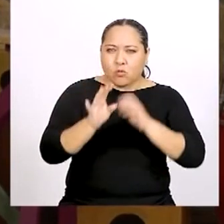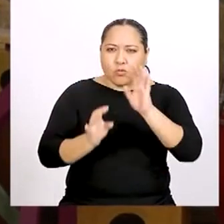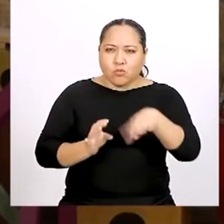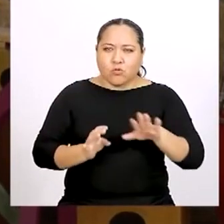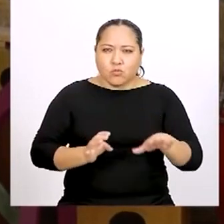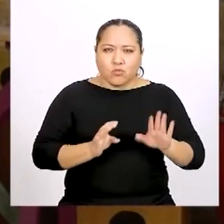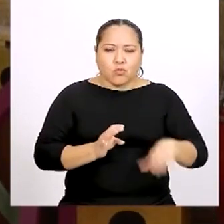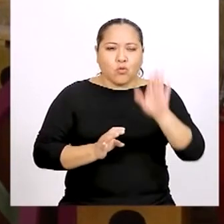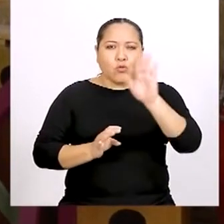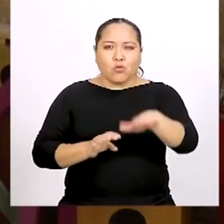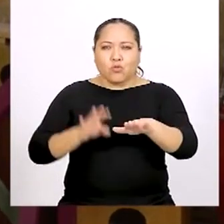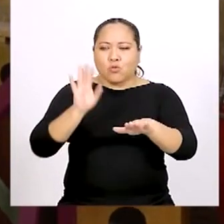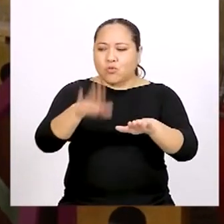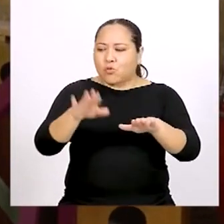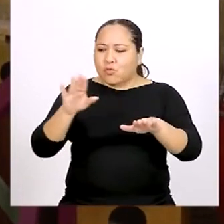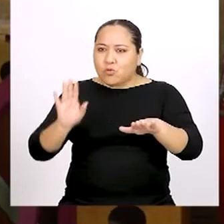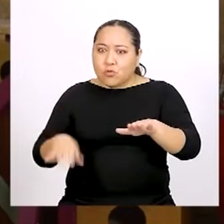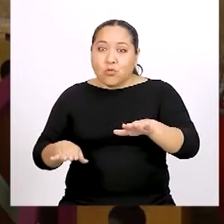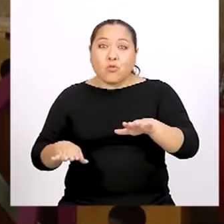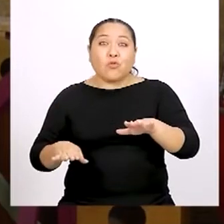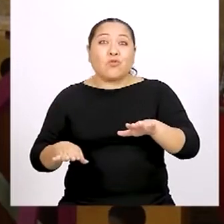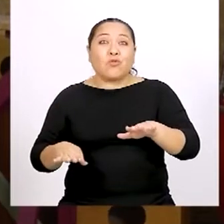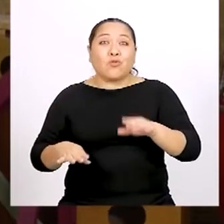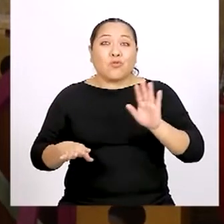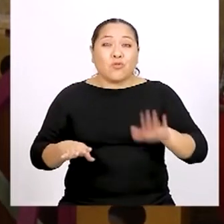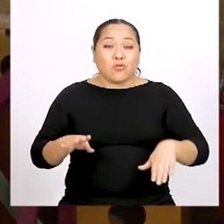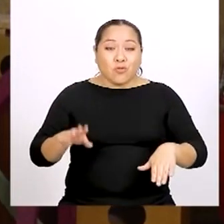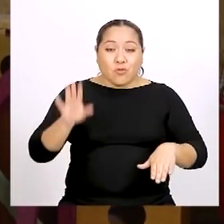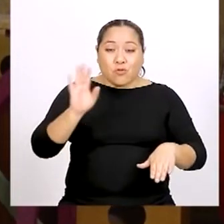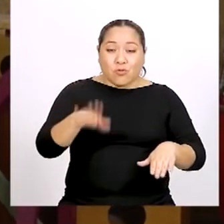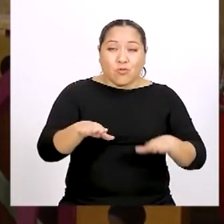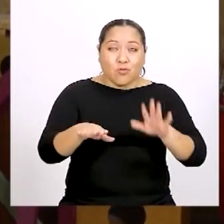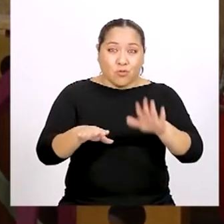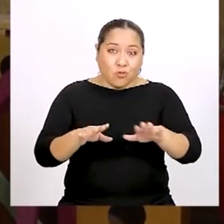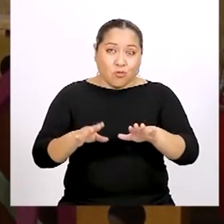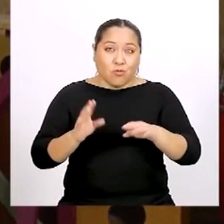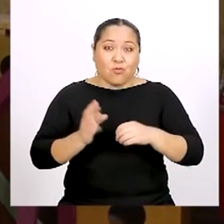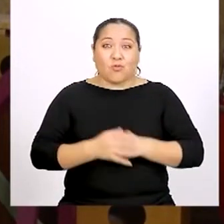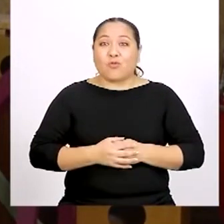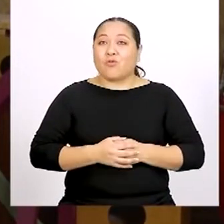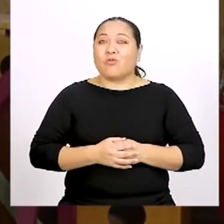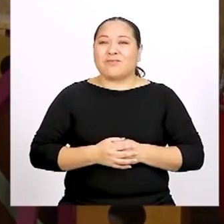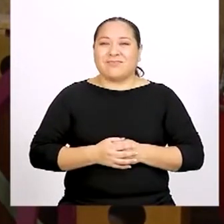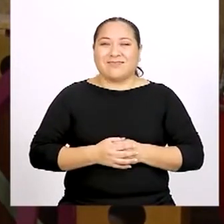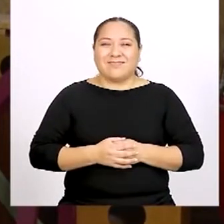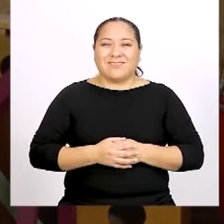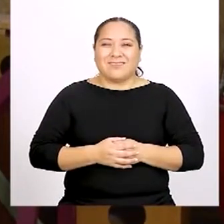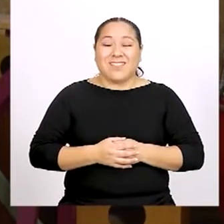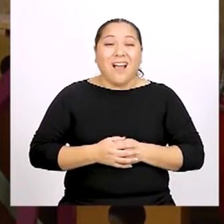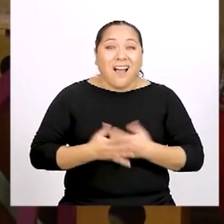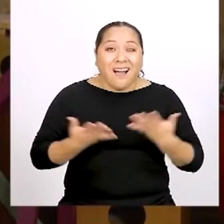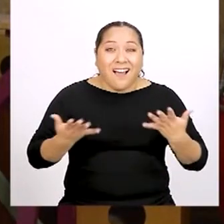Cuatro tambores. Tum, tum, tum, tum, tum, tum, tum.